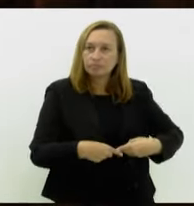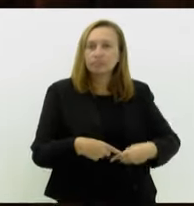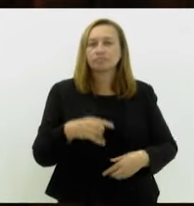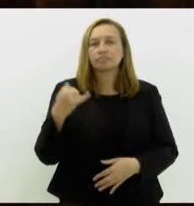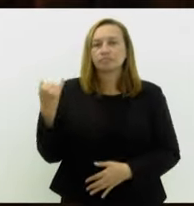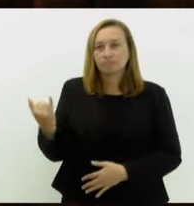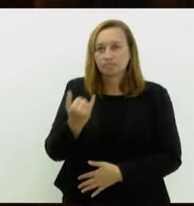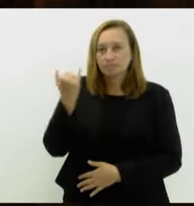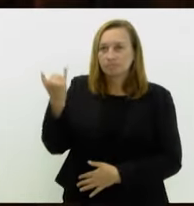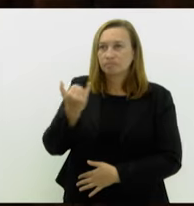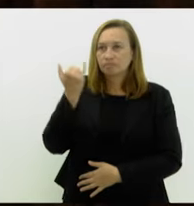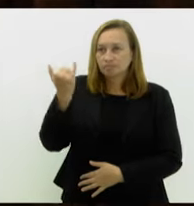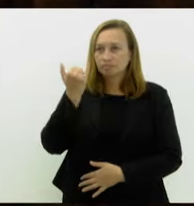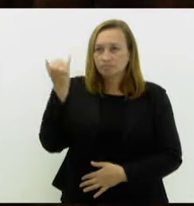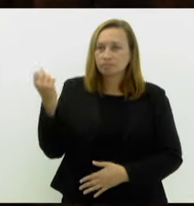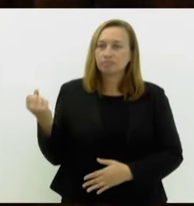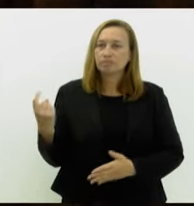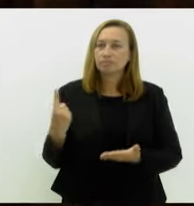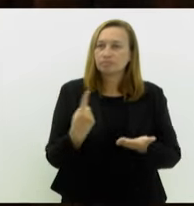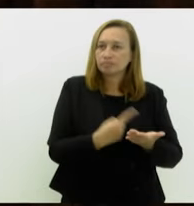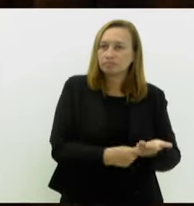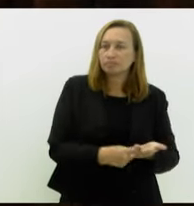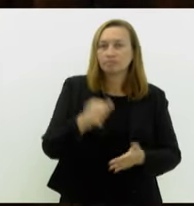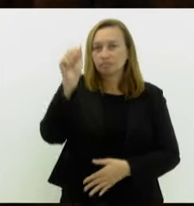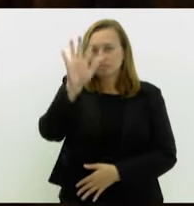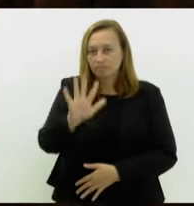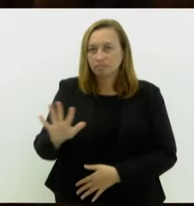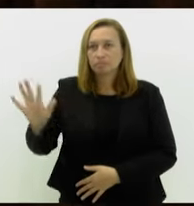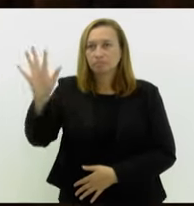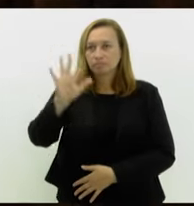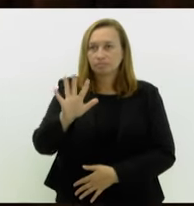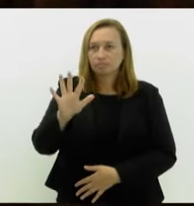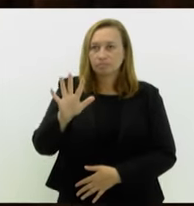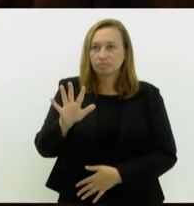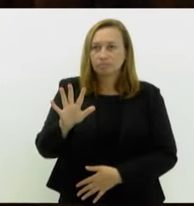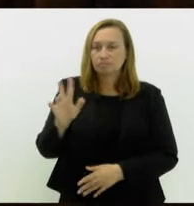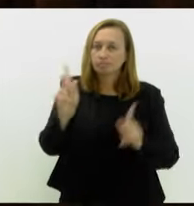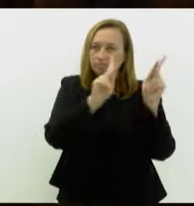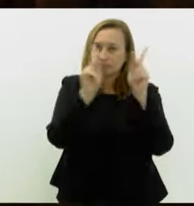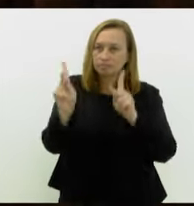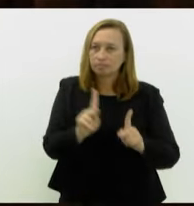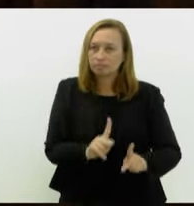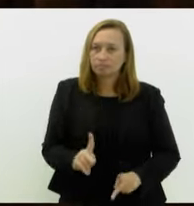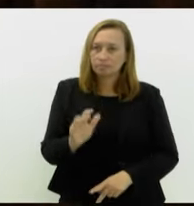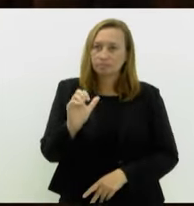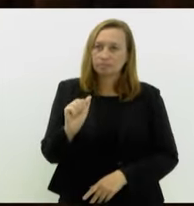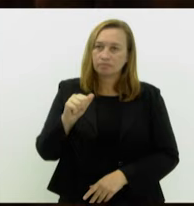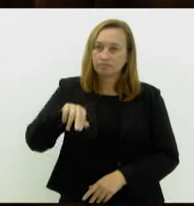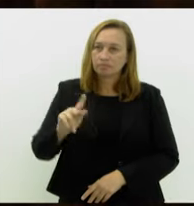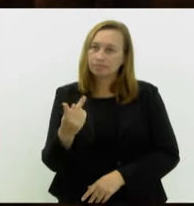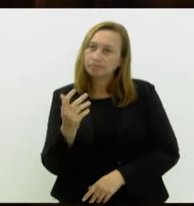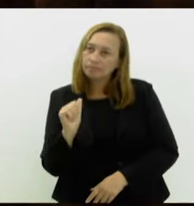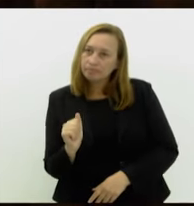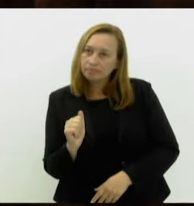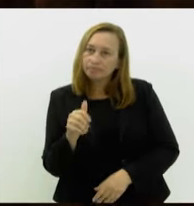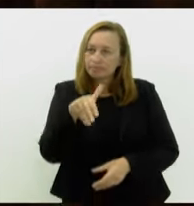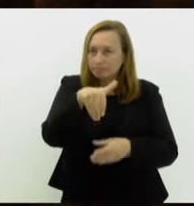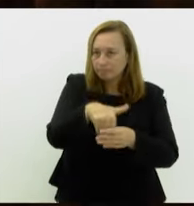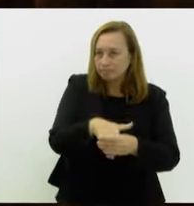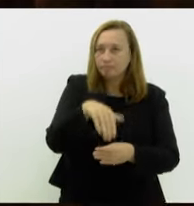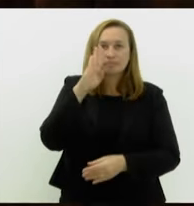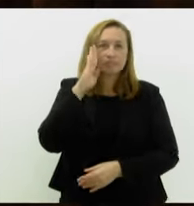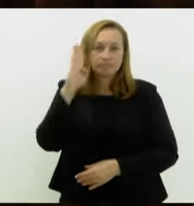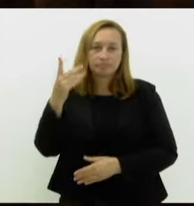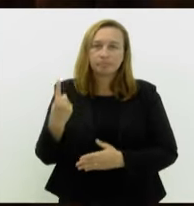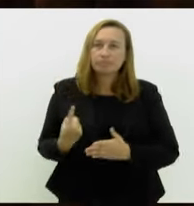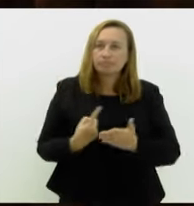importante um pacto Nacional pela paz nas campanhas eleitorais e principalmente pelo